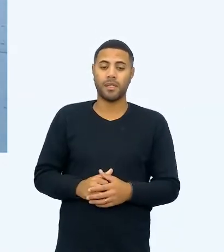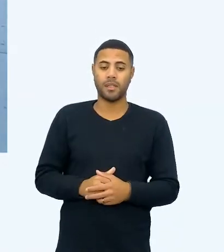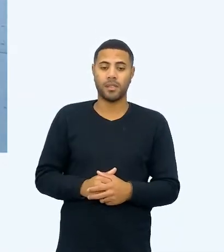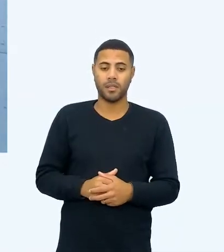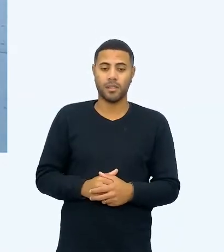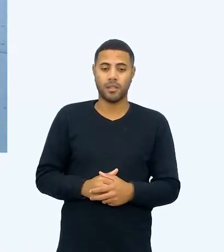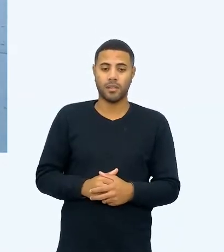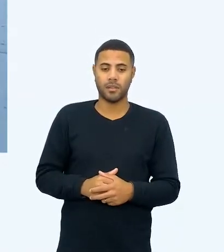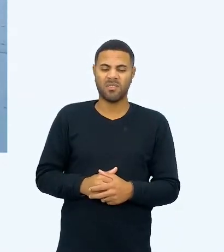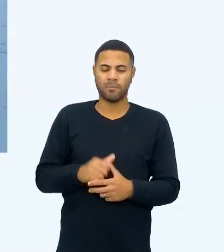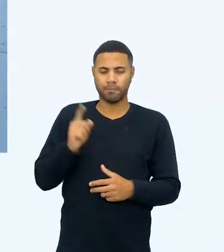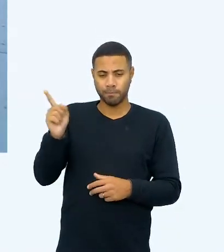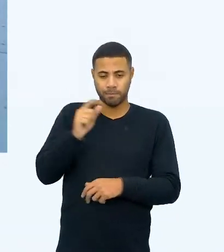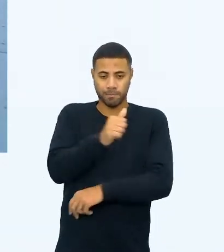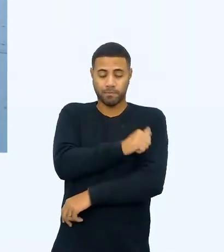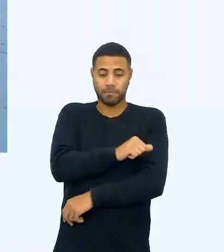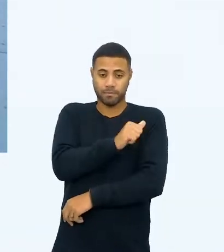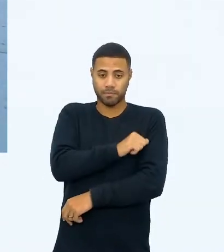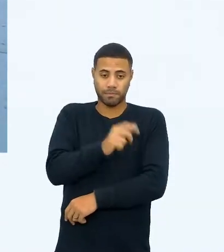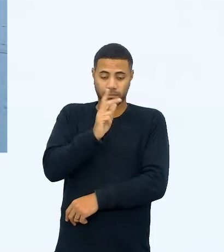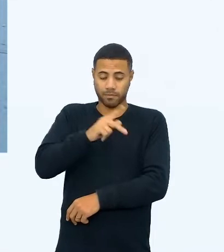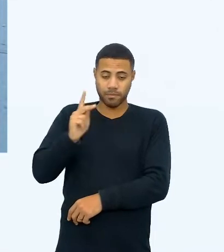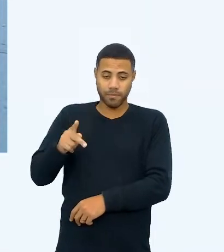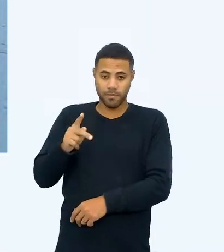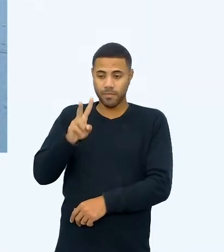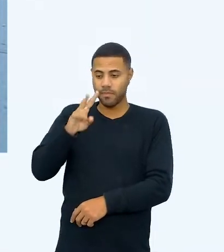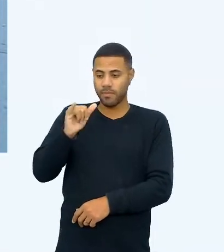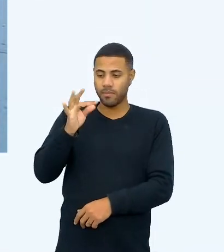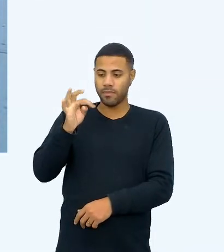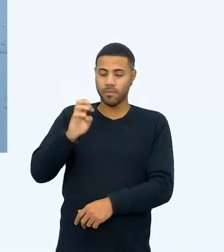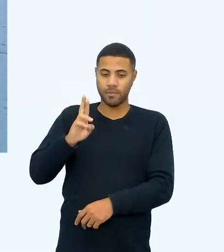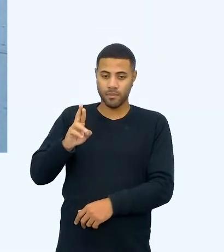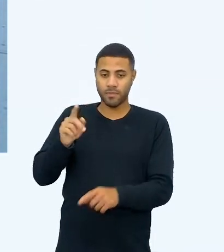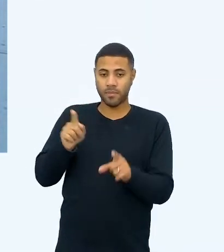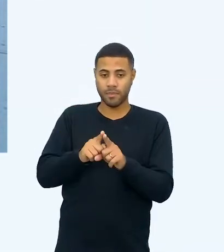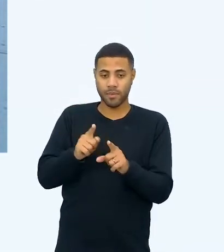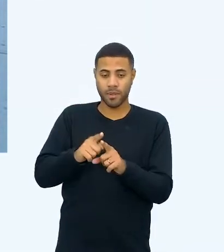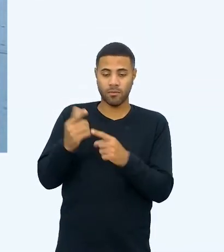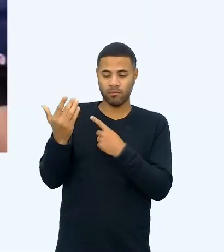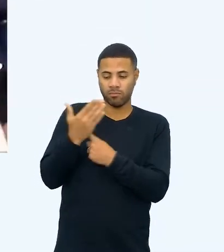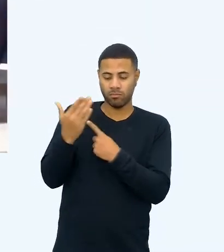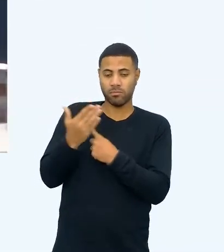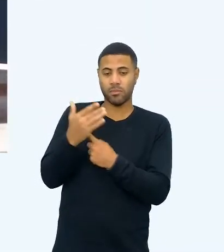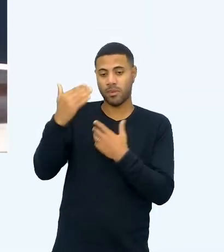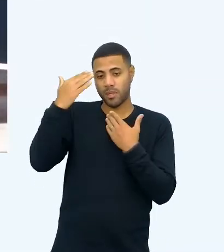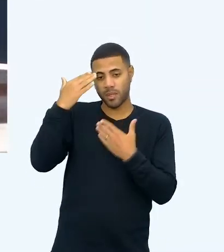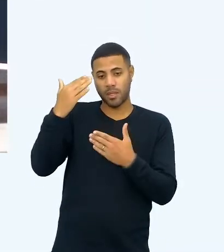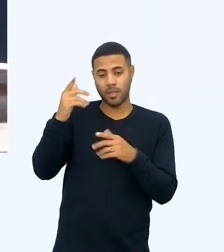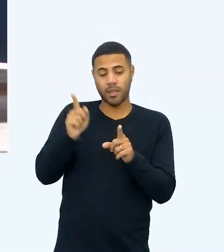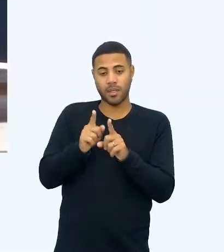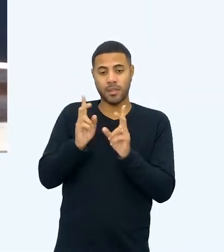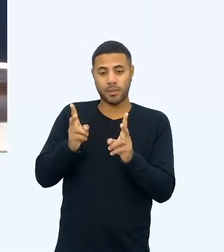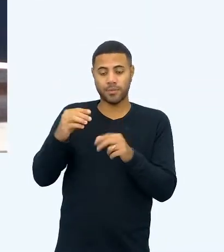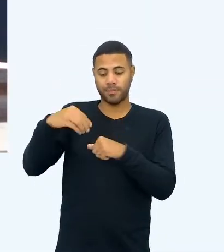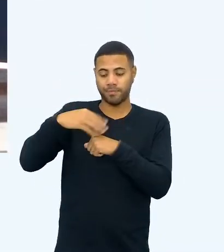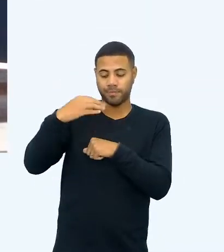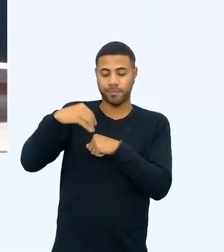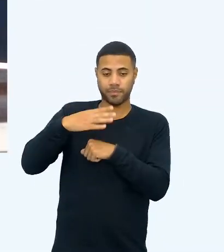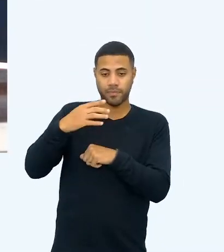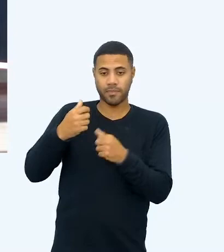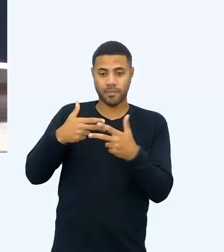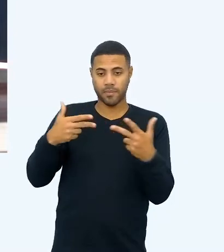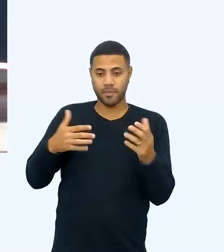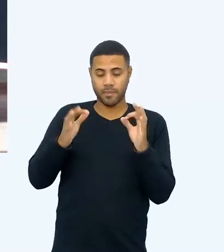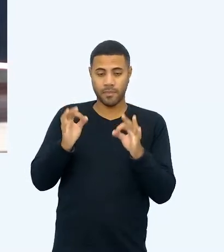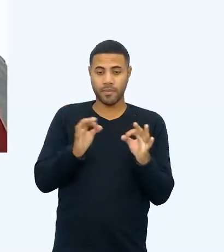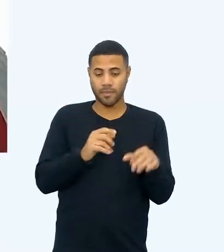Chegando lá no Rio de Janeiro, vou estar com a presença do meu professor, Vitor Ogier, e ele vai ser fundamental porque ele vai me orientar a fazer as coisas certas